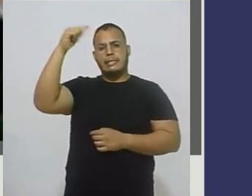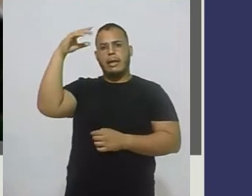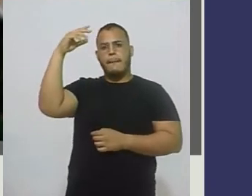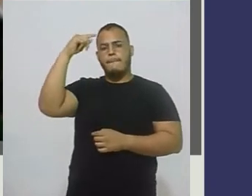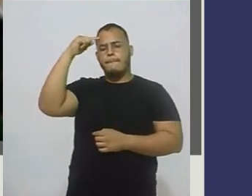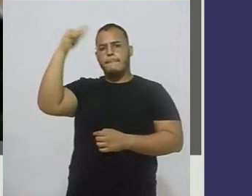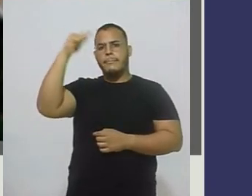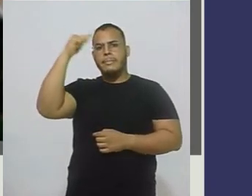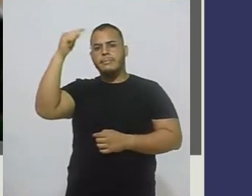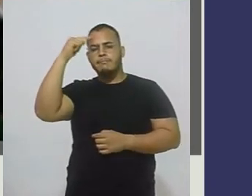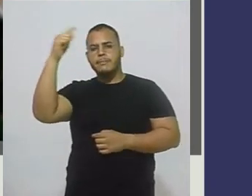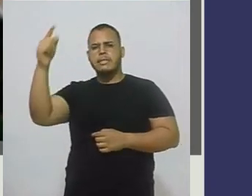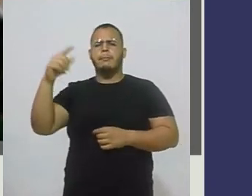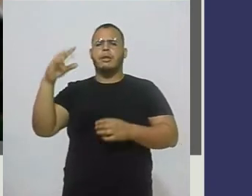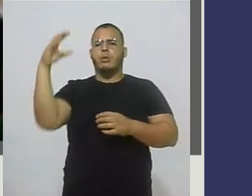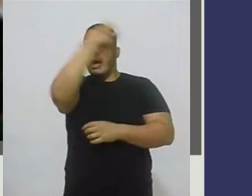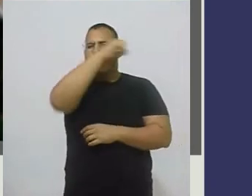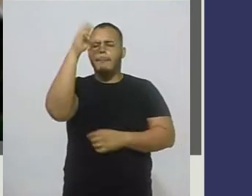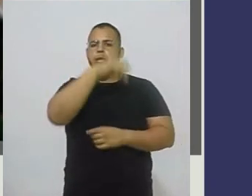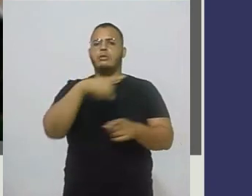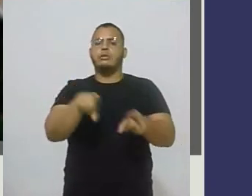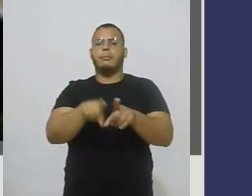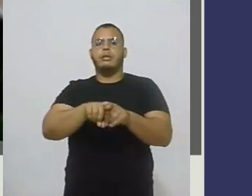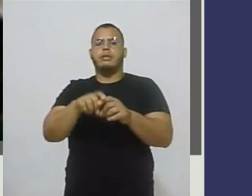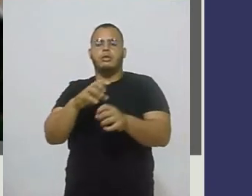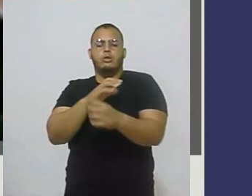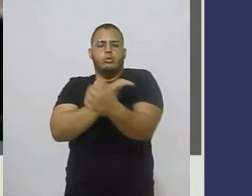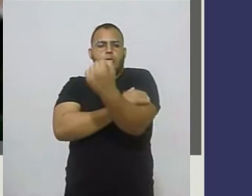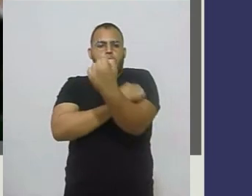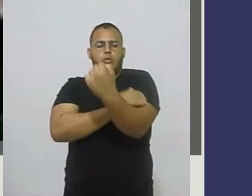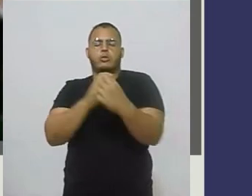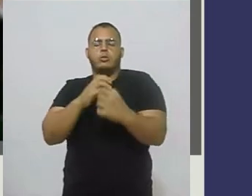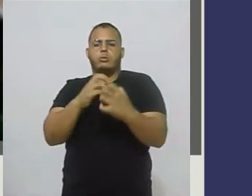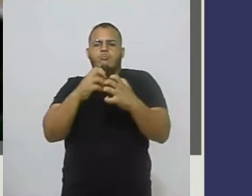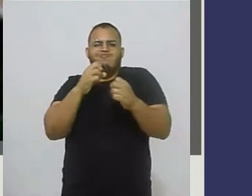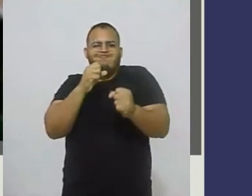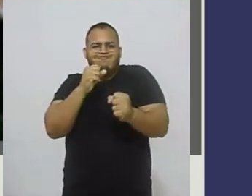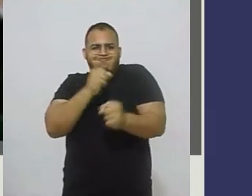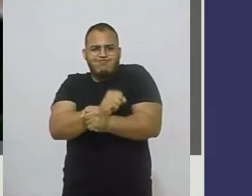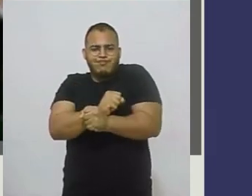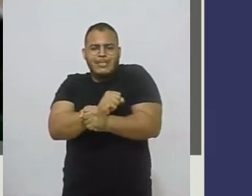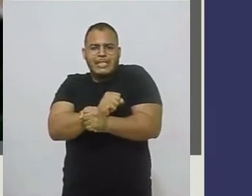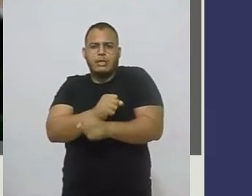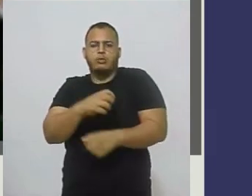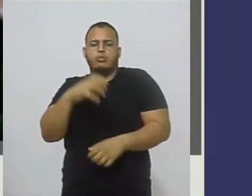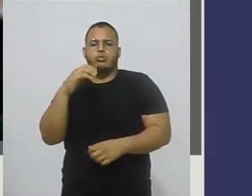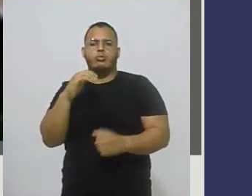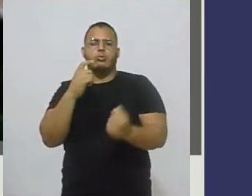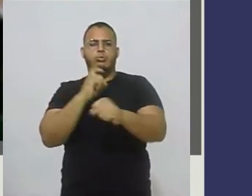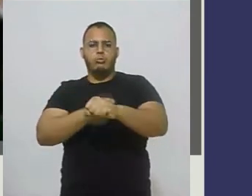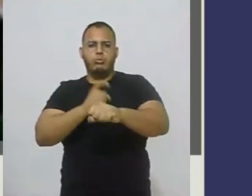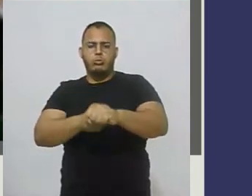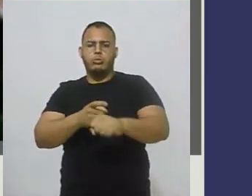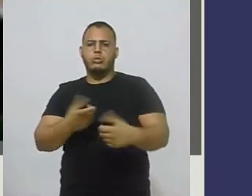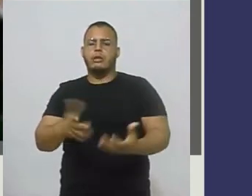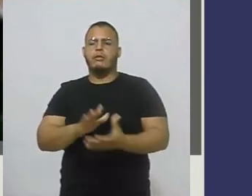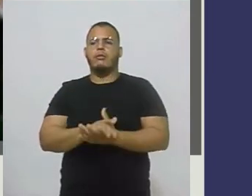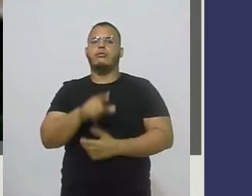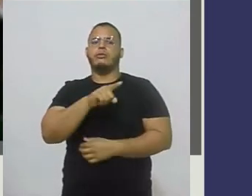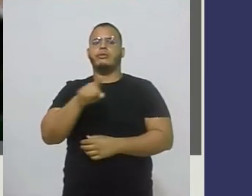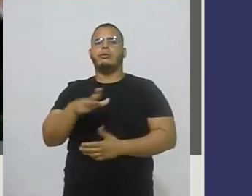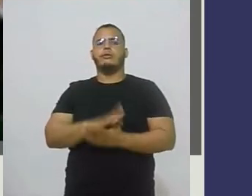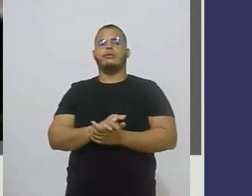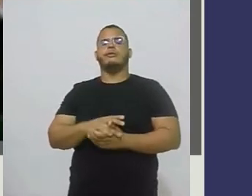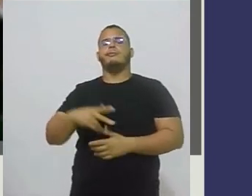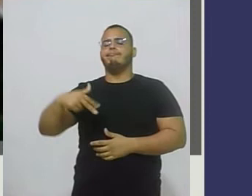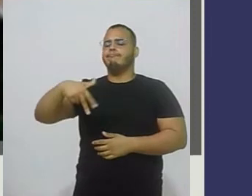e os músculos vão ficar tensos. Uma situação que isso pode acontecer, vamos considerar que você está andando na rua, tranquilinho, aí vai acontecer o